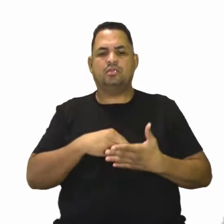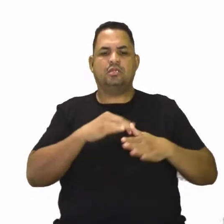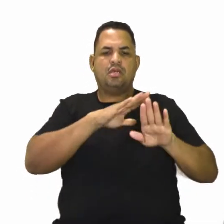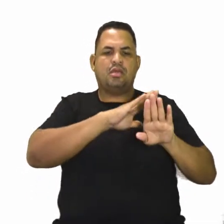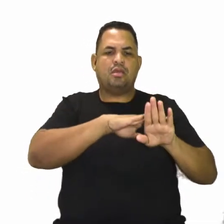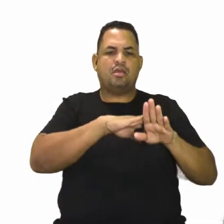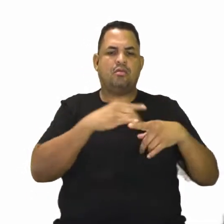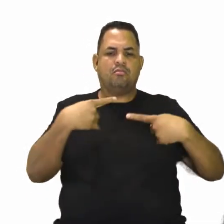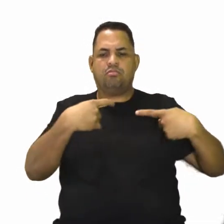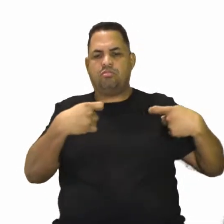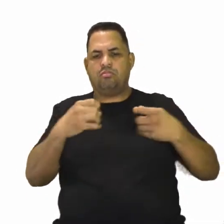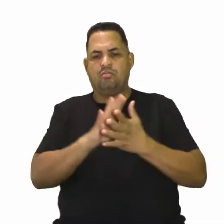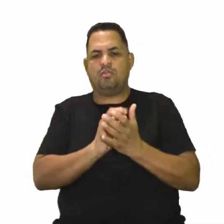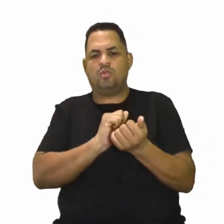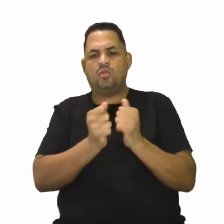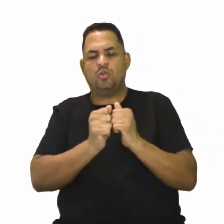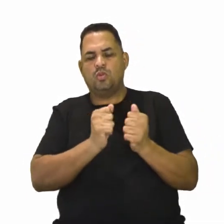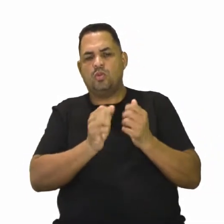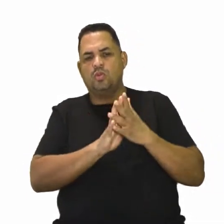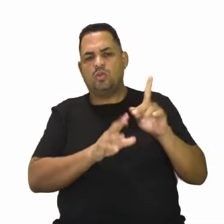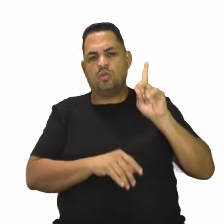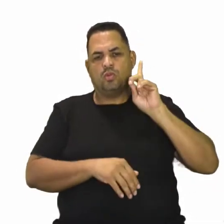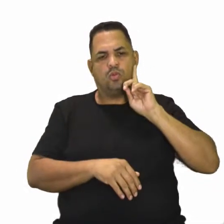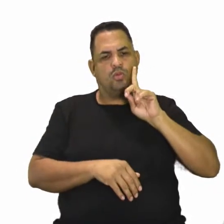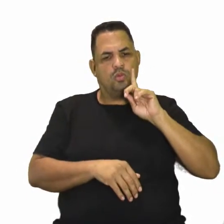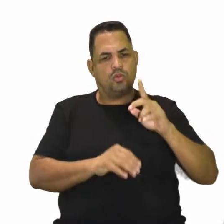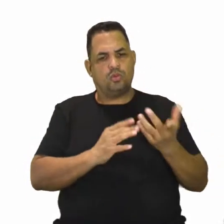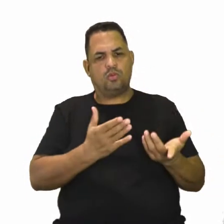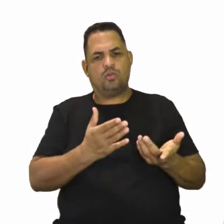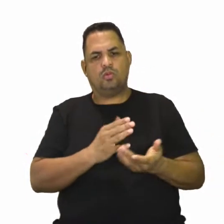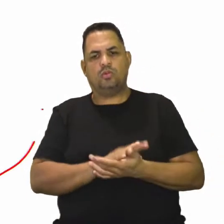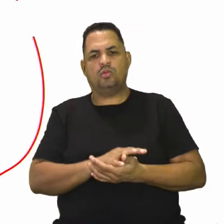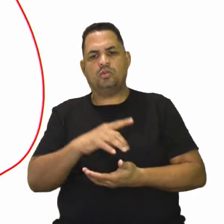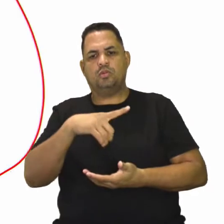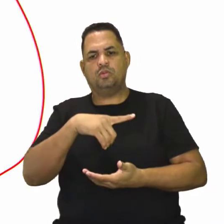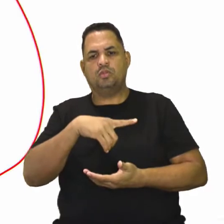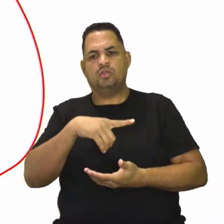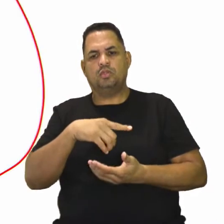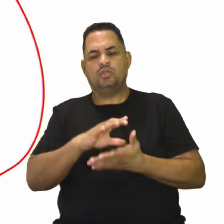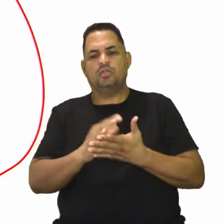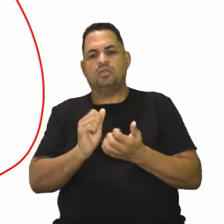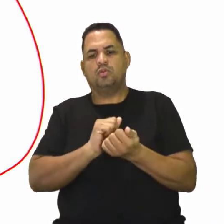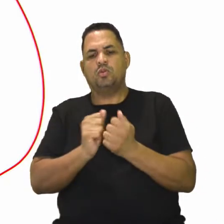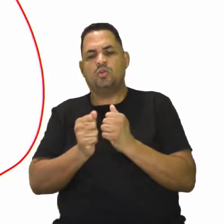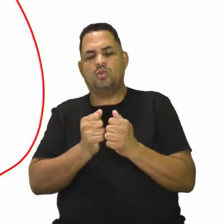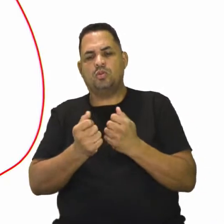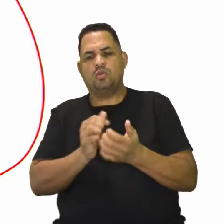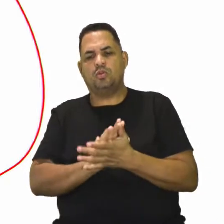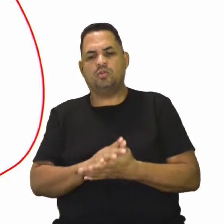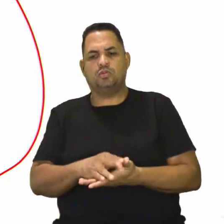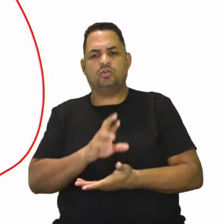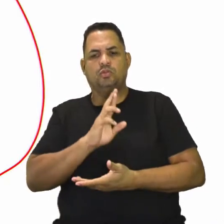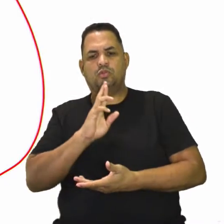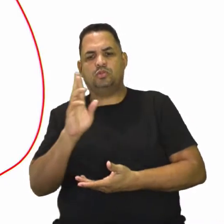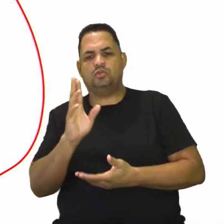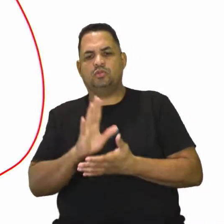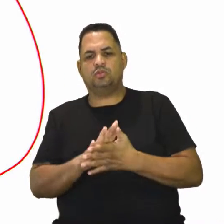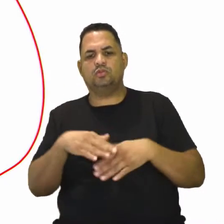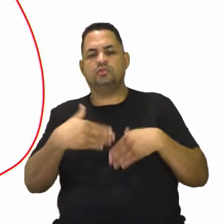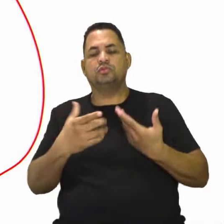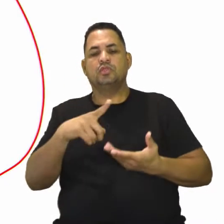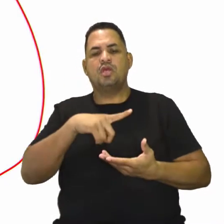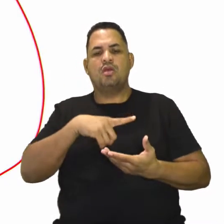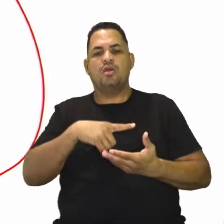lado ficava aí o controle dos Estados Unidos, do outro lado o controle da União Soviética nesse processo de Guerra